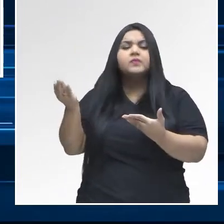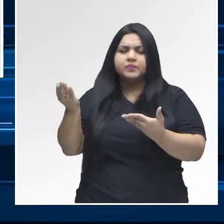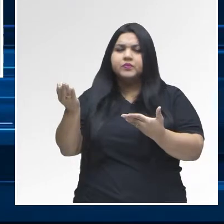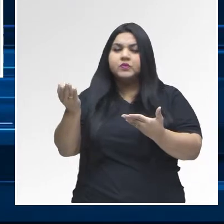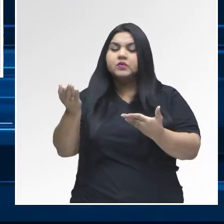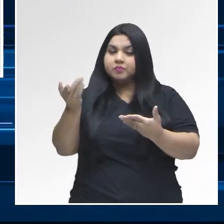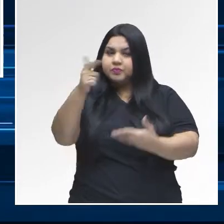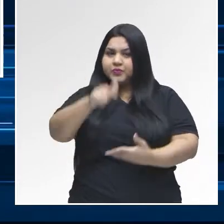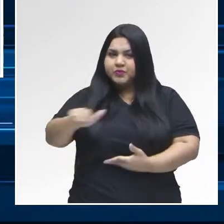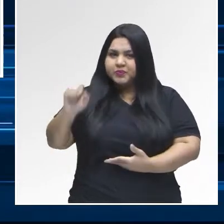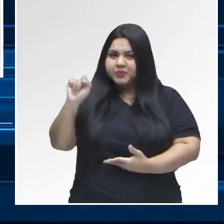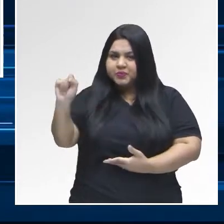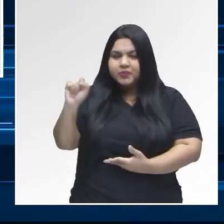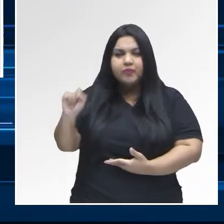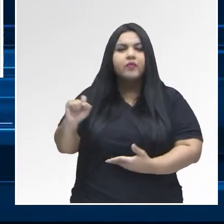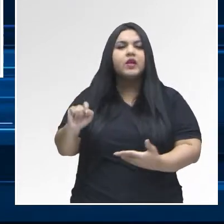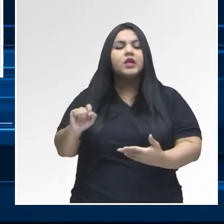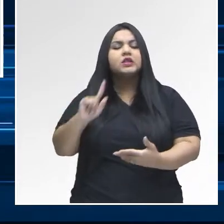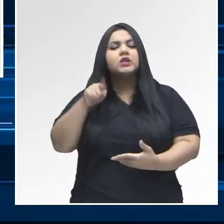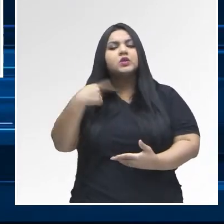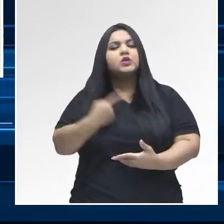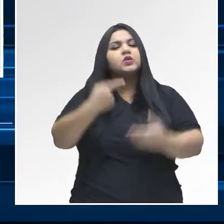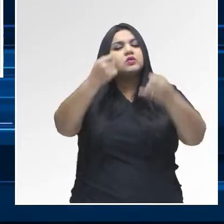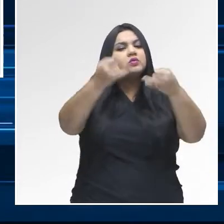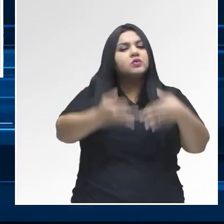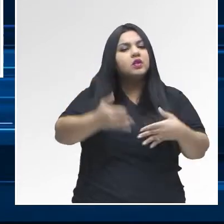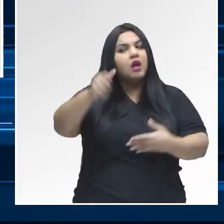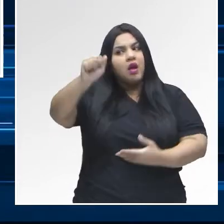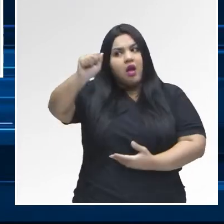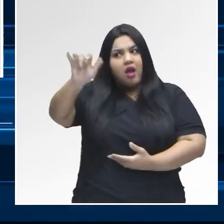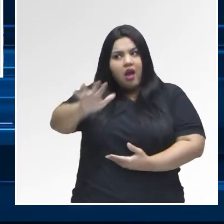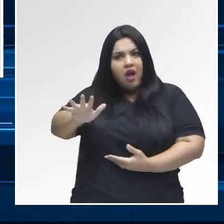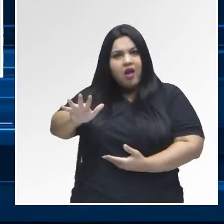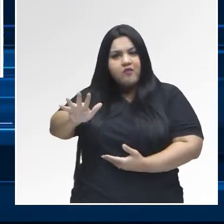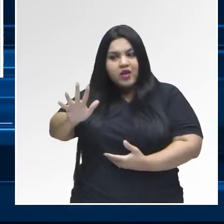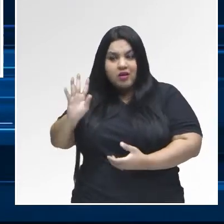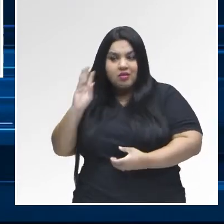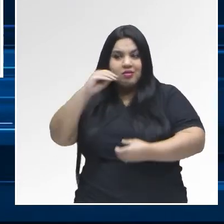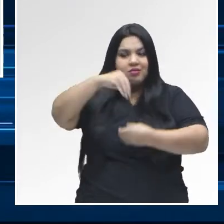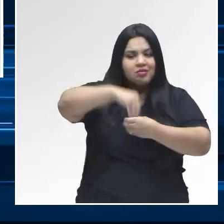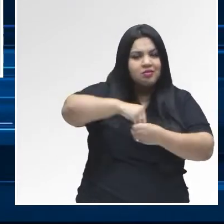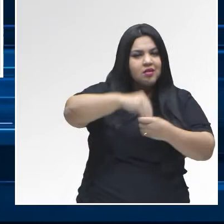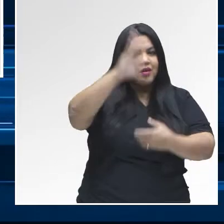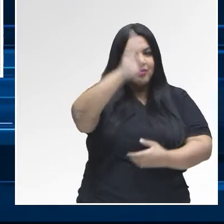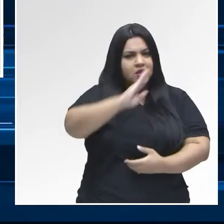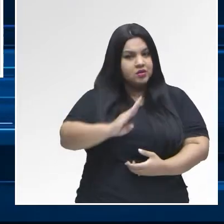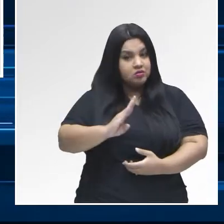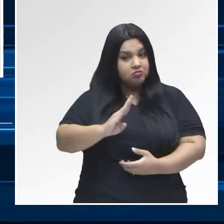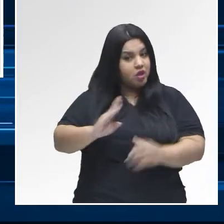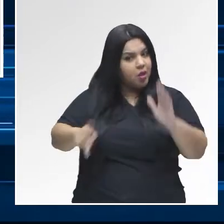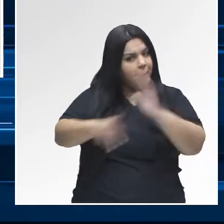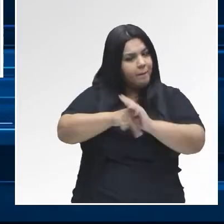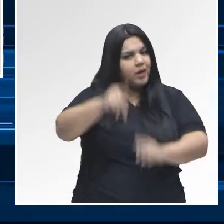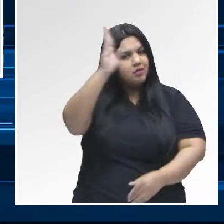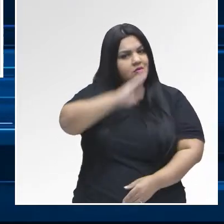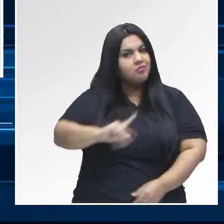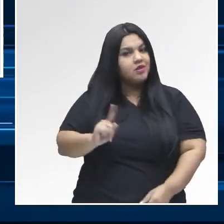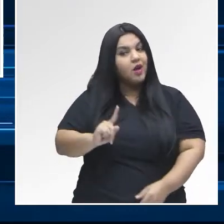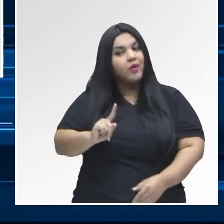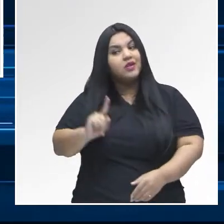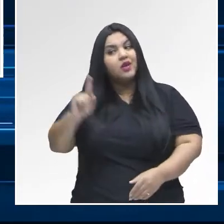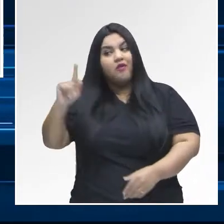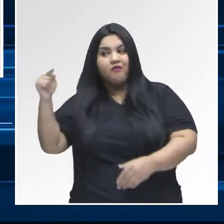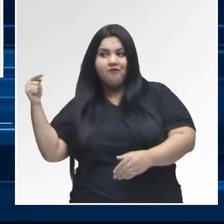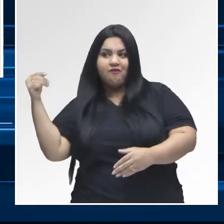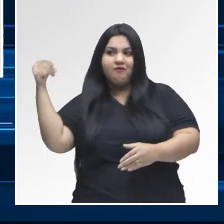comigo. Se nós estamos falando que os africanos no Brasil, quer dizer que eles não são do Brasil. Então, nós estamos falando